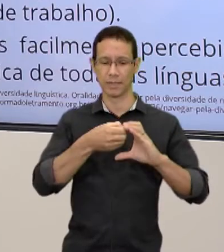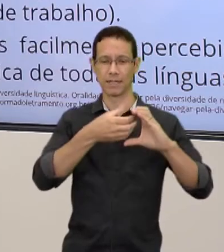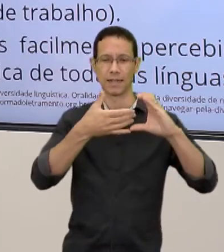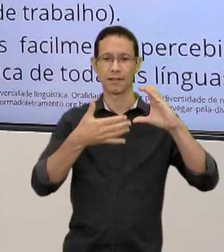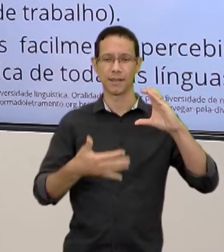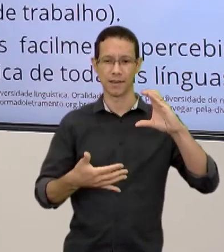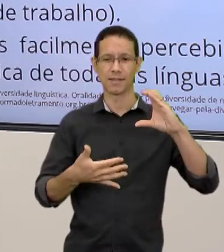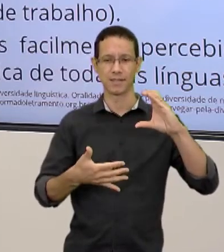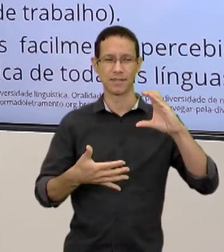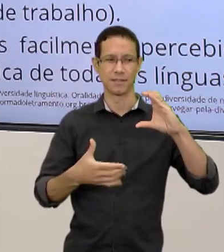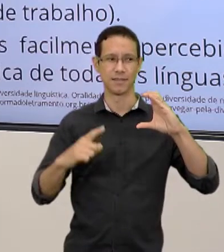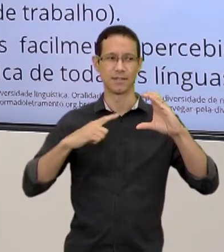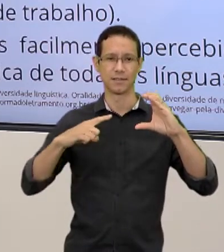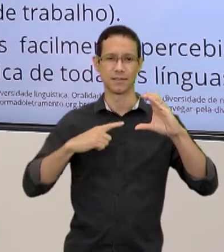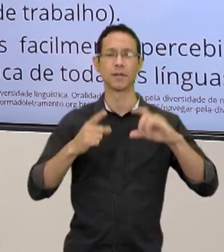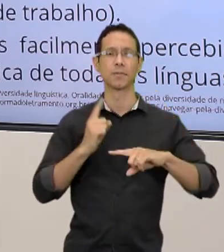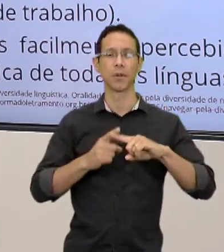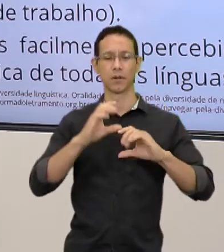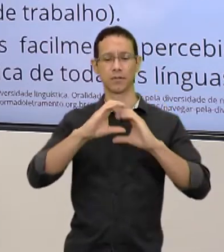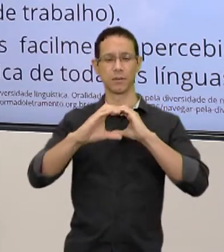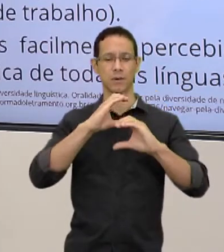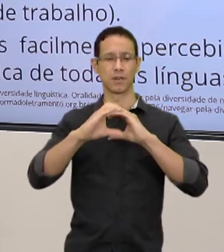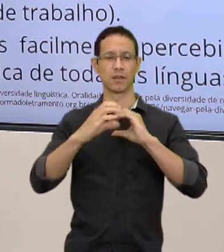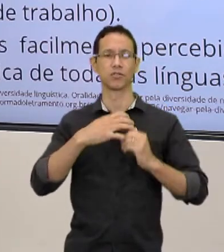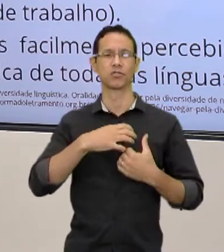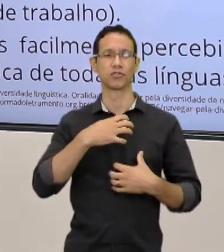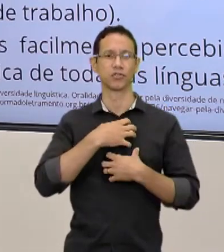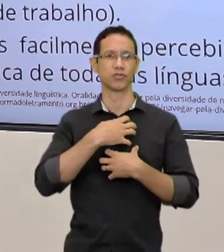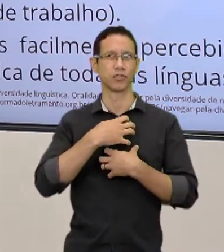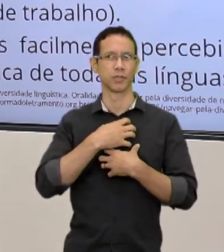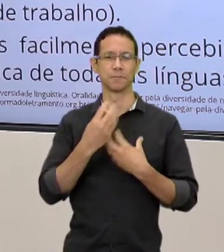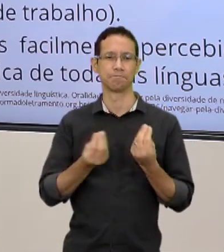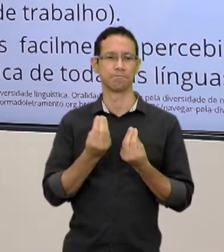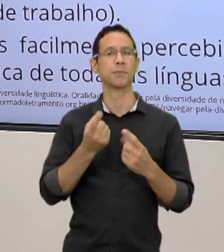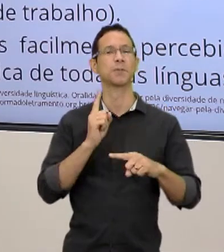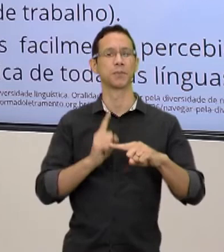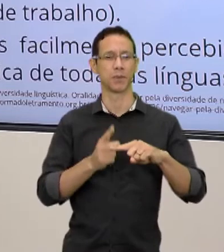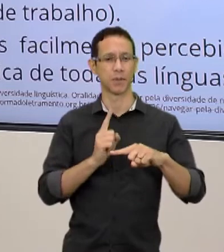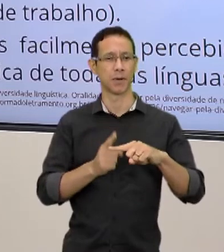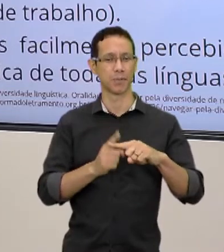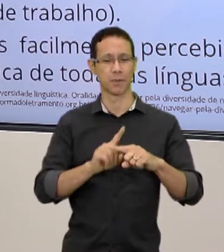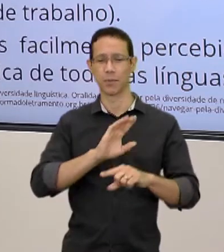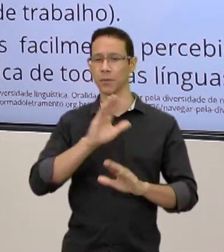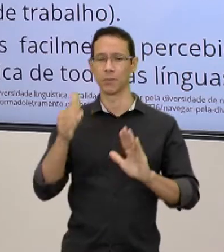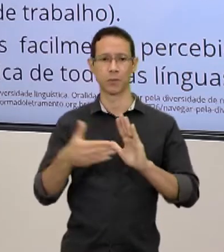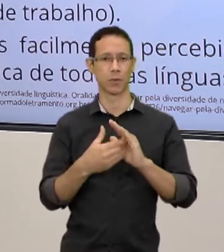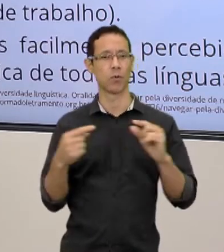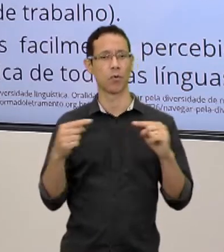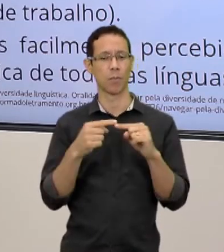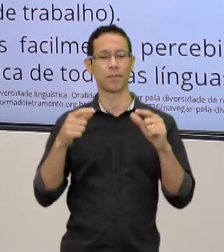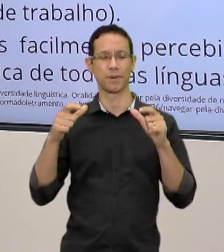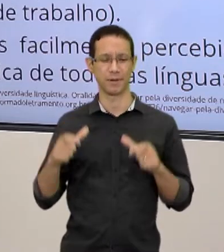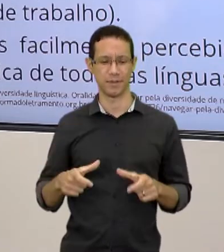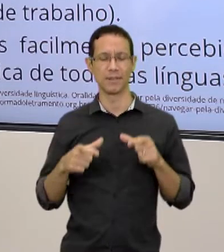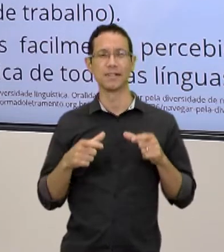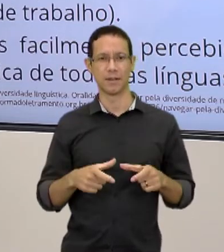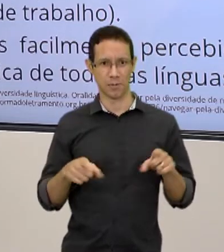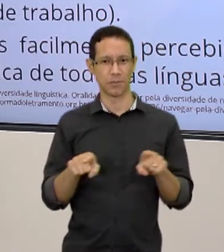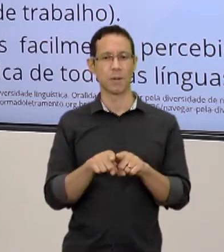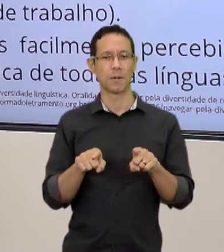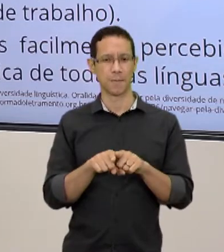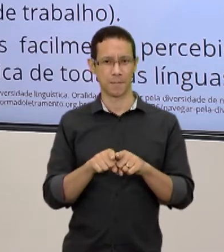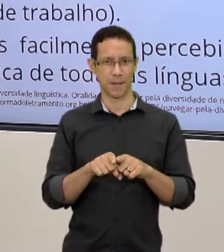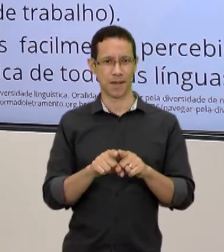características, por que você se comunica dessa forma e não de outra, tá bom? Porque está tudo ali relacionado ao espaço também e à